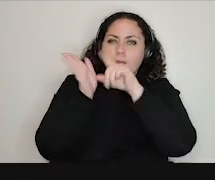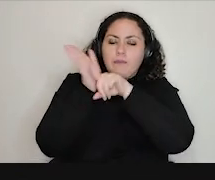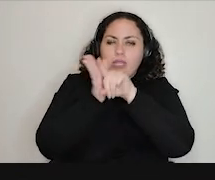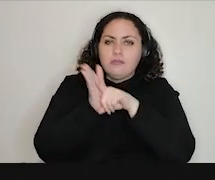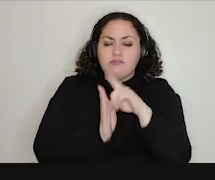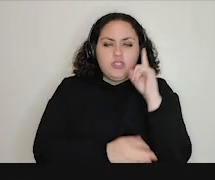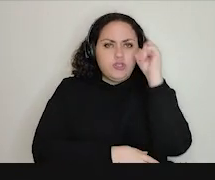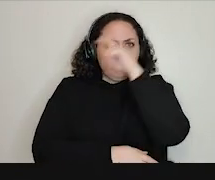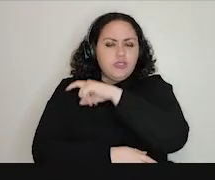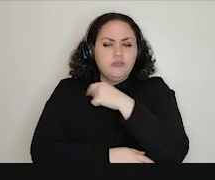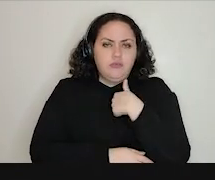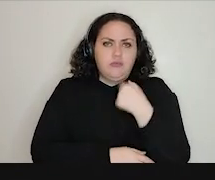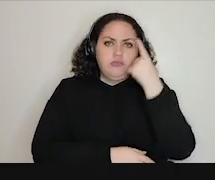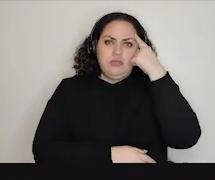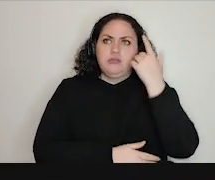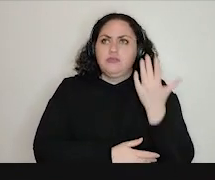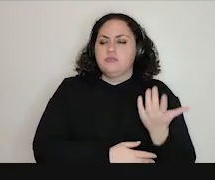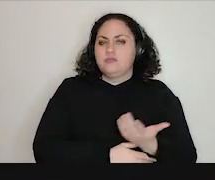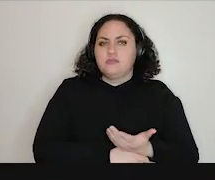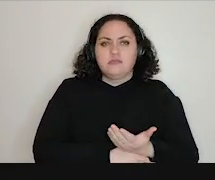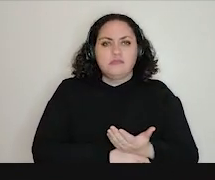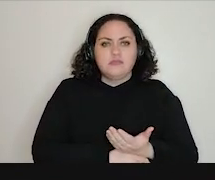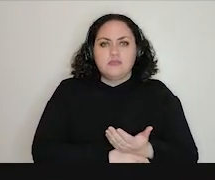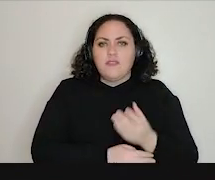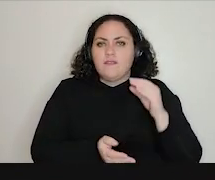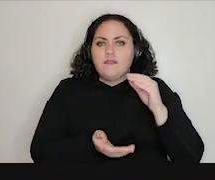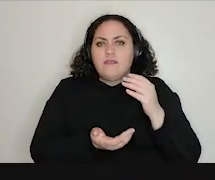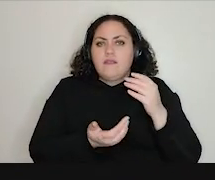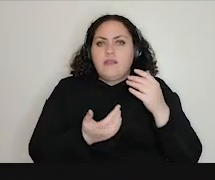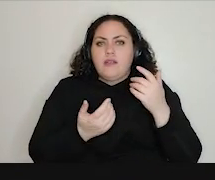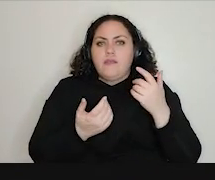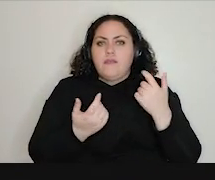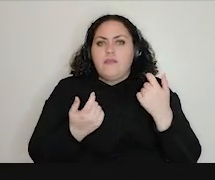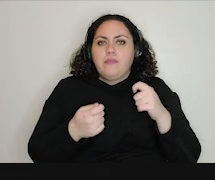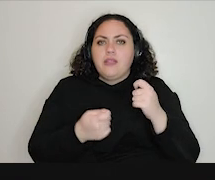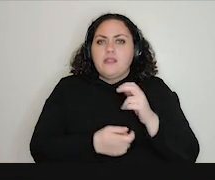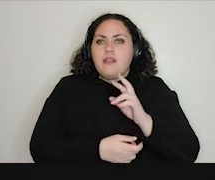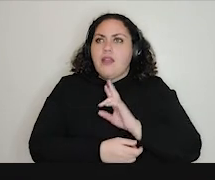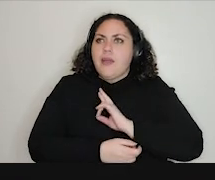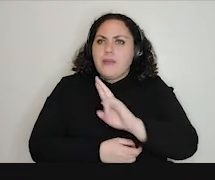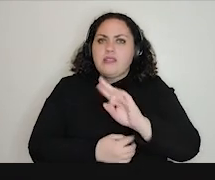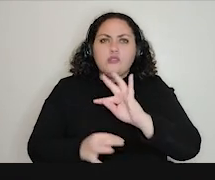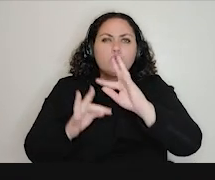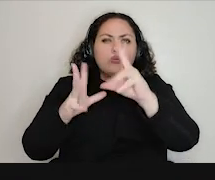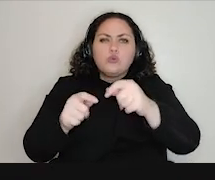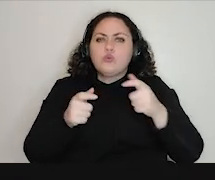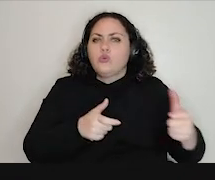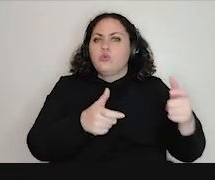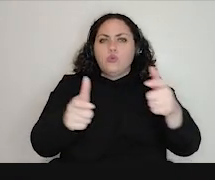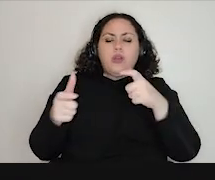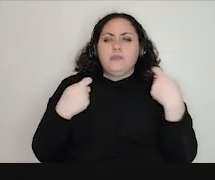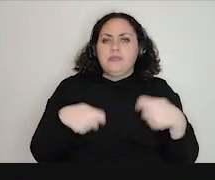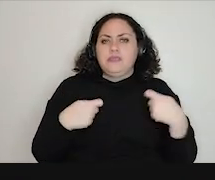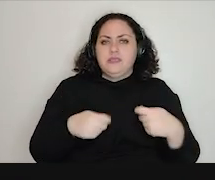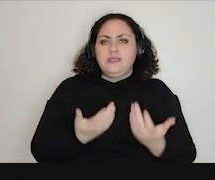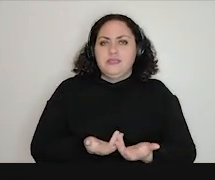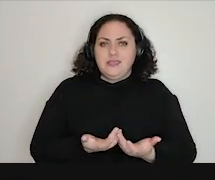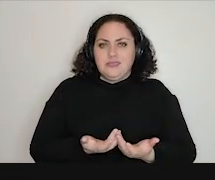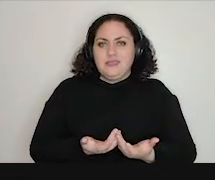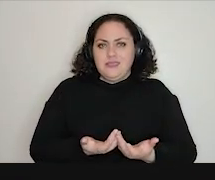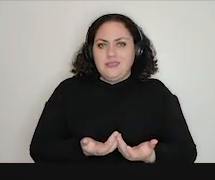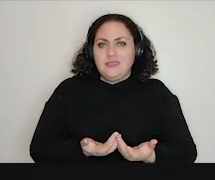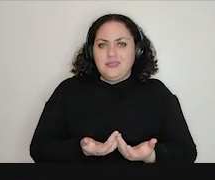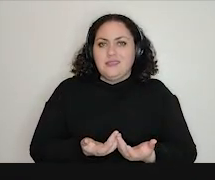parecia que a gente tem falta de representatividade em tudo, nos espaços. Então, a gente tem que entender